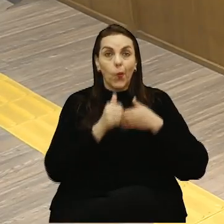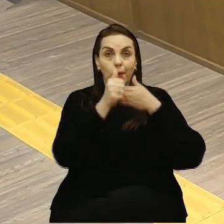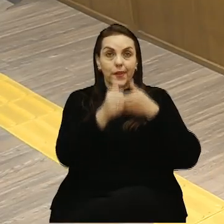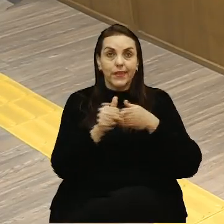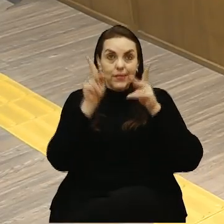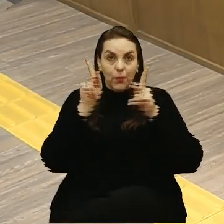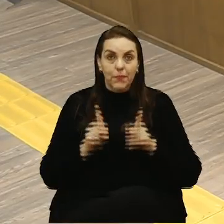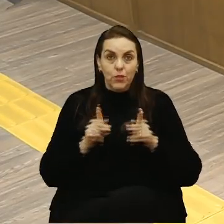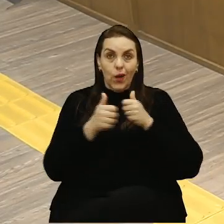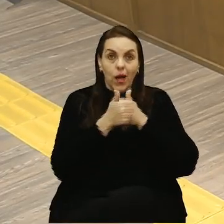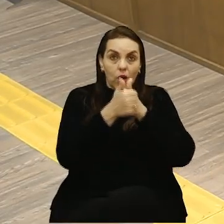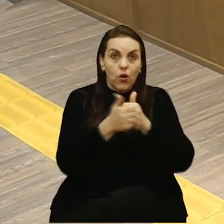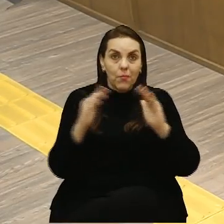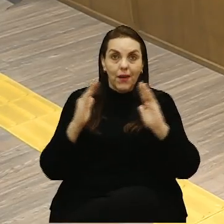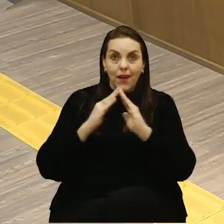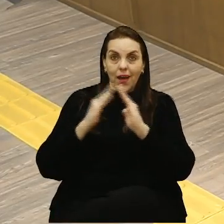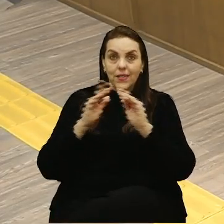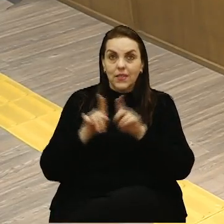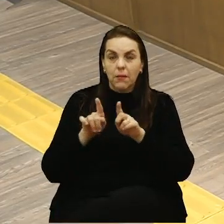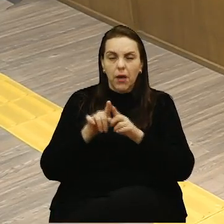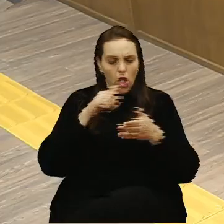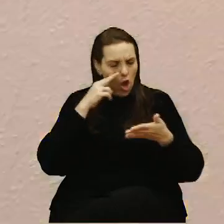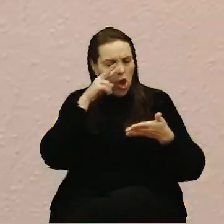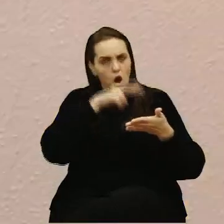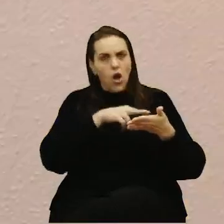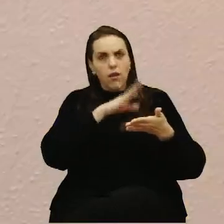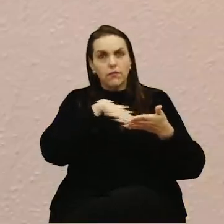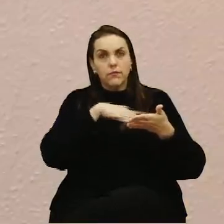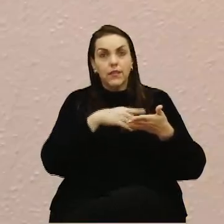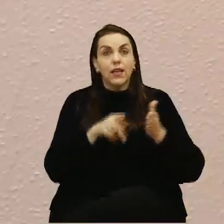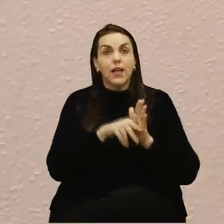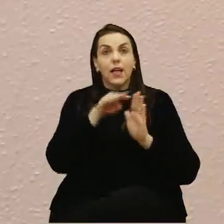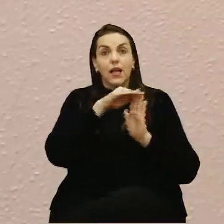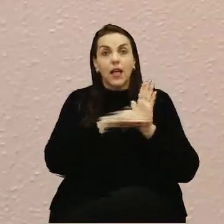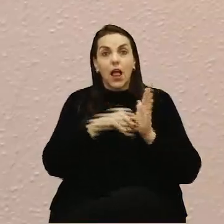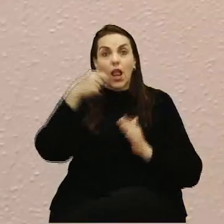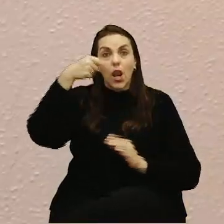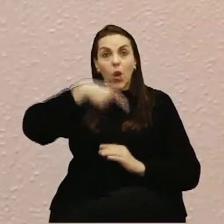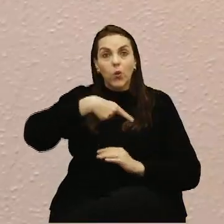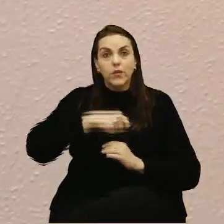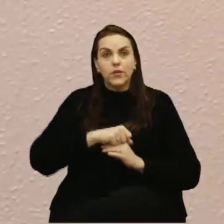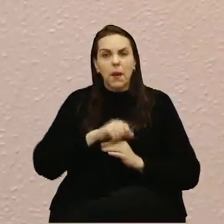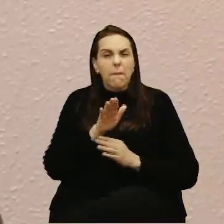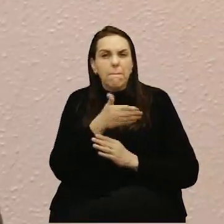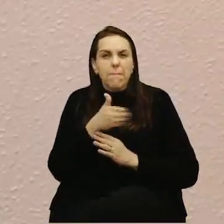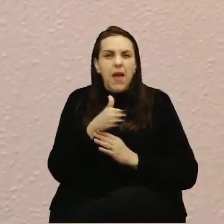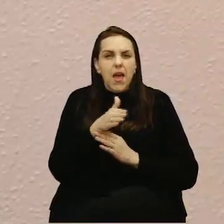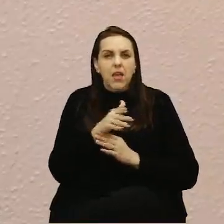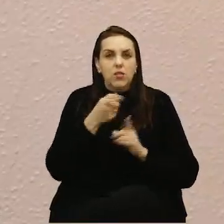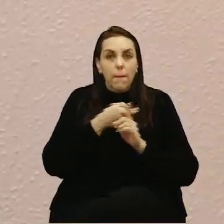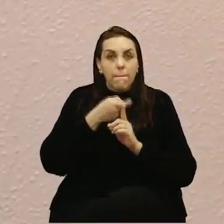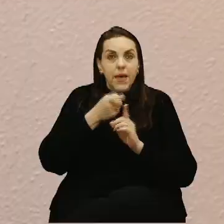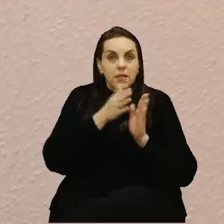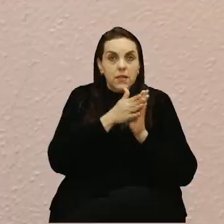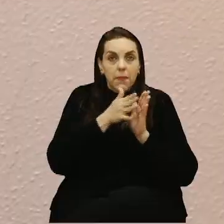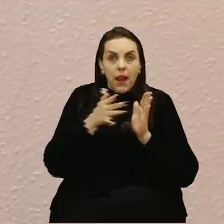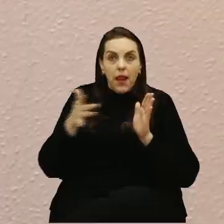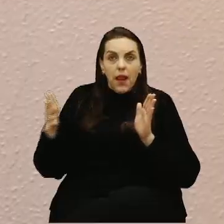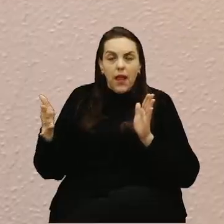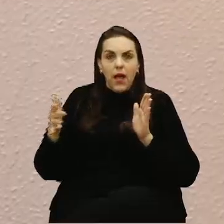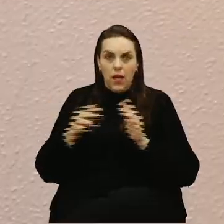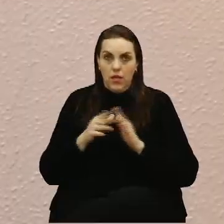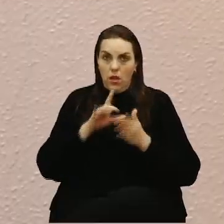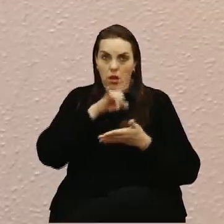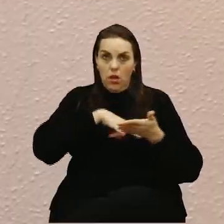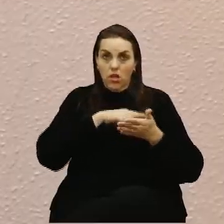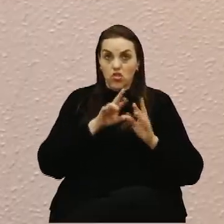acompanham de casa a olhar a sua conta, a olhar a média dos últimos meses, porque se a conta veio muito diferente, as